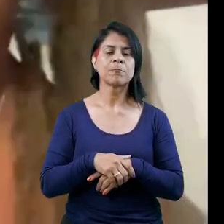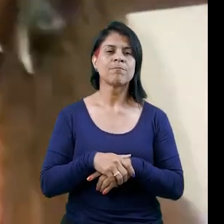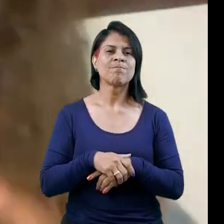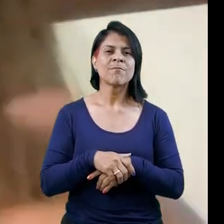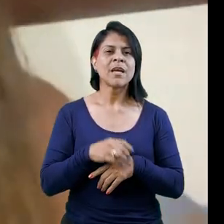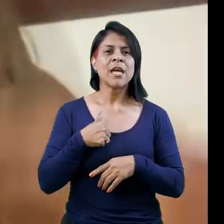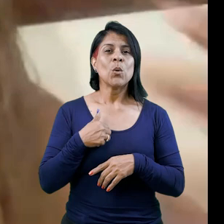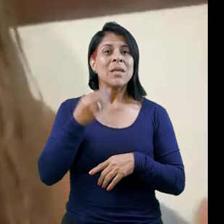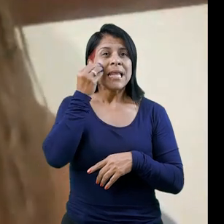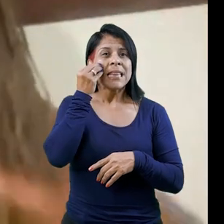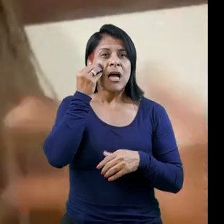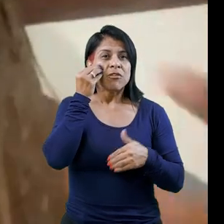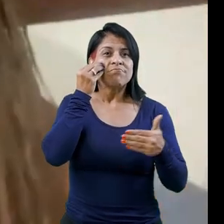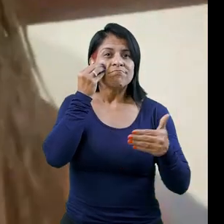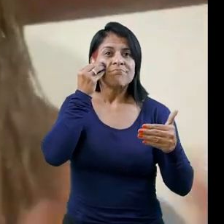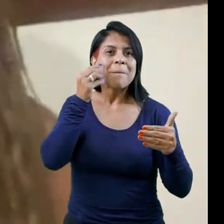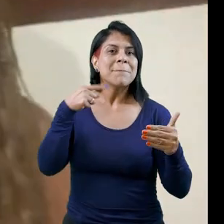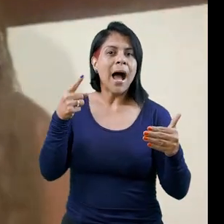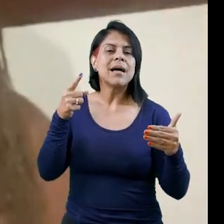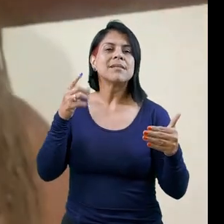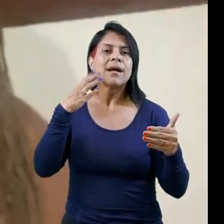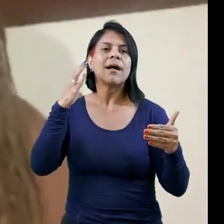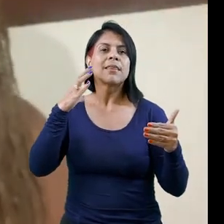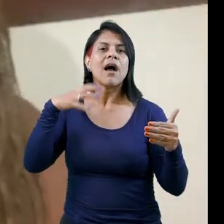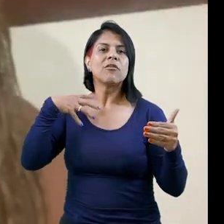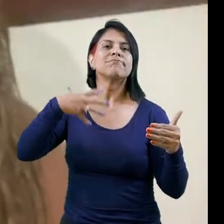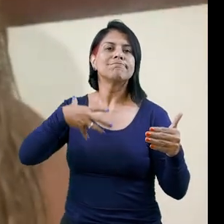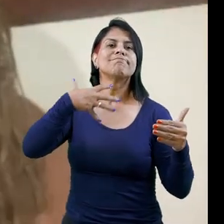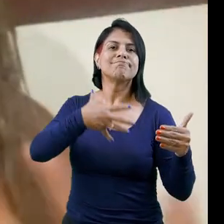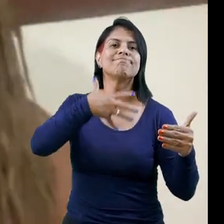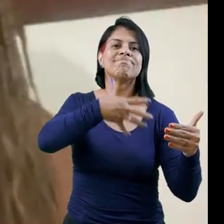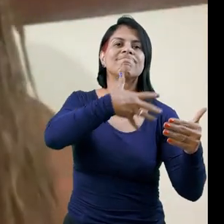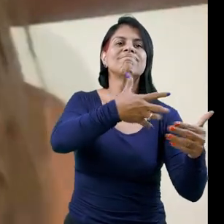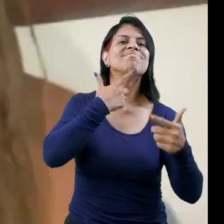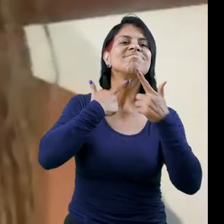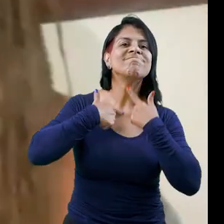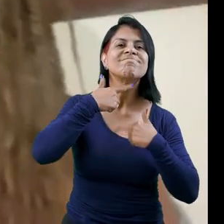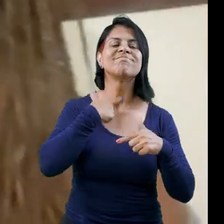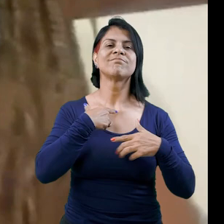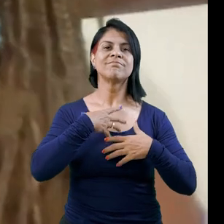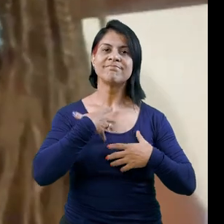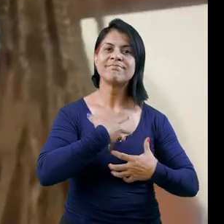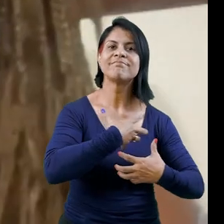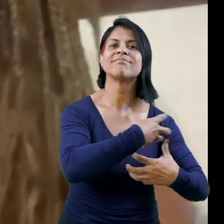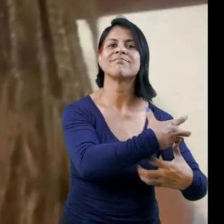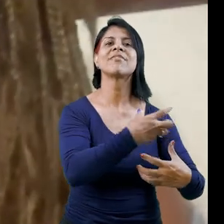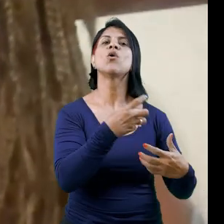não levar para frente, eu fui sendo carregada por esse desejo e